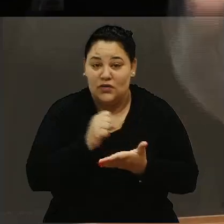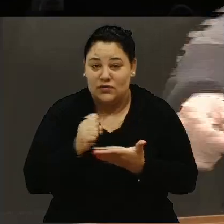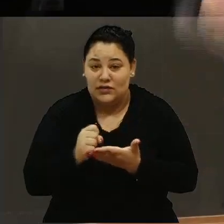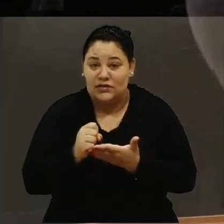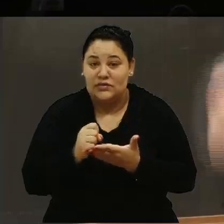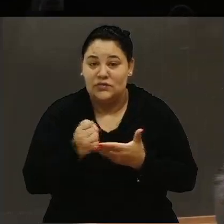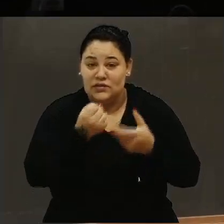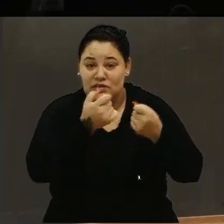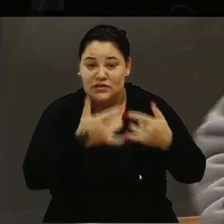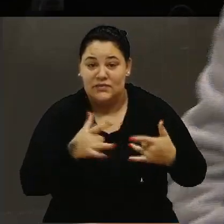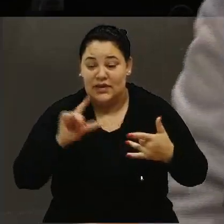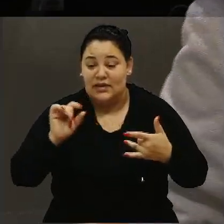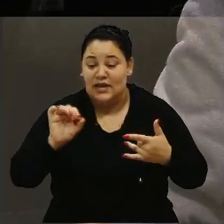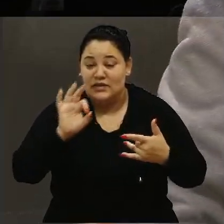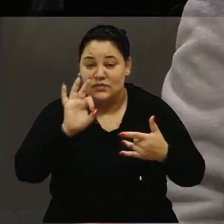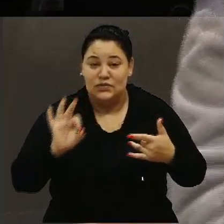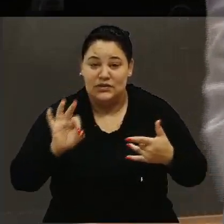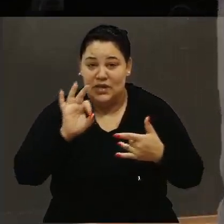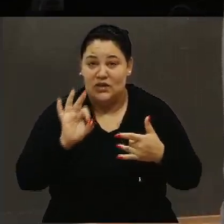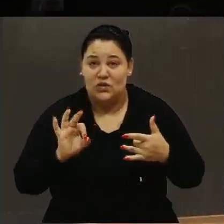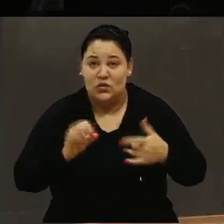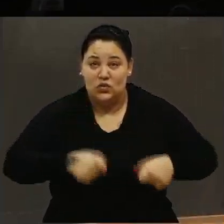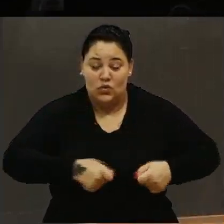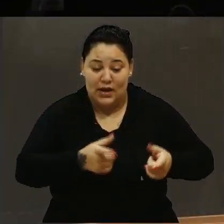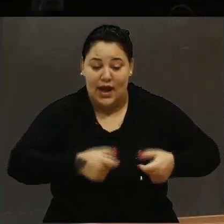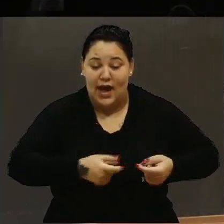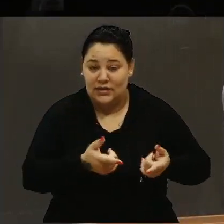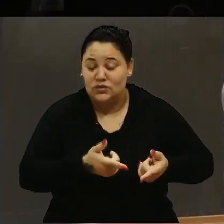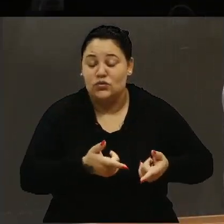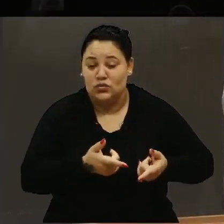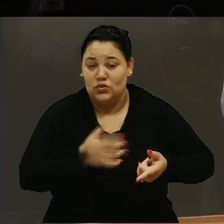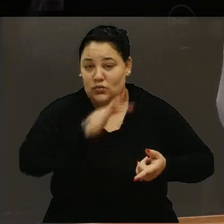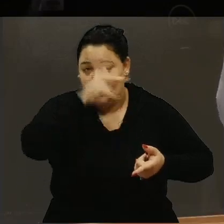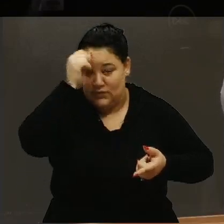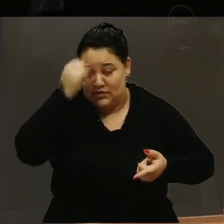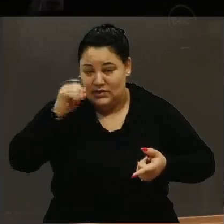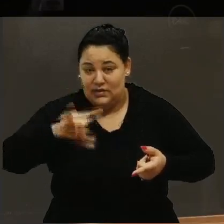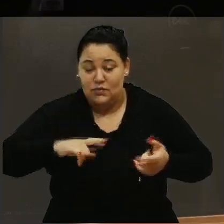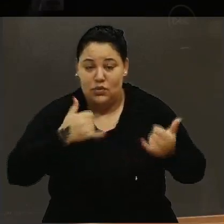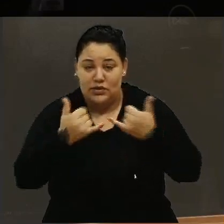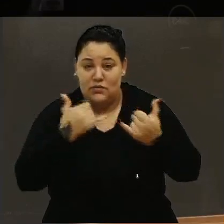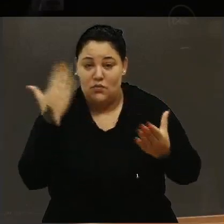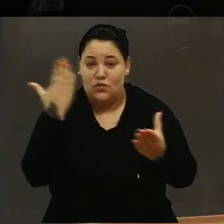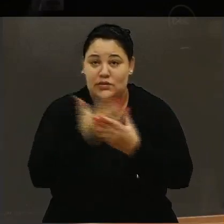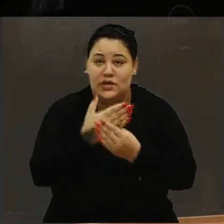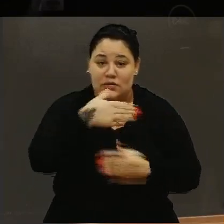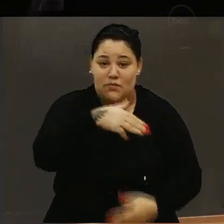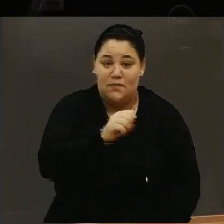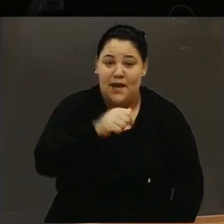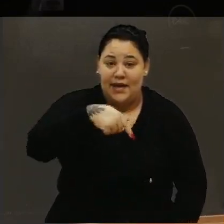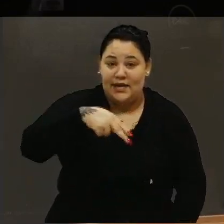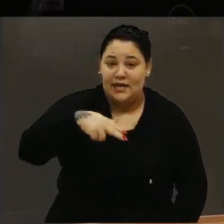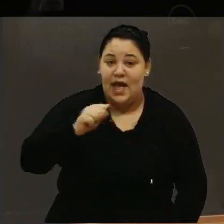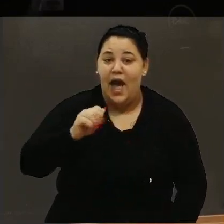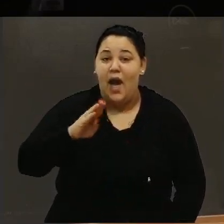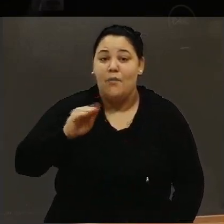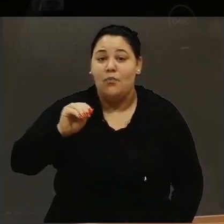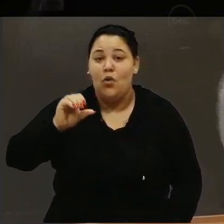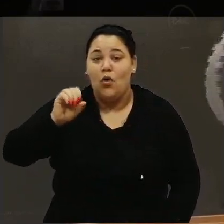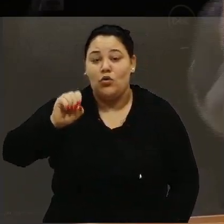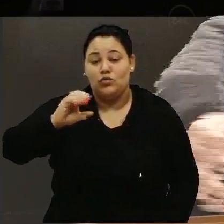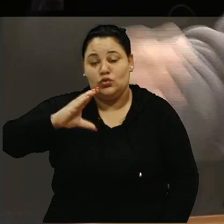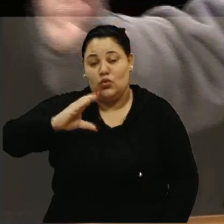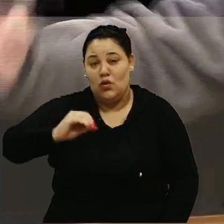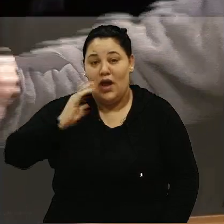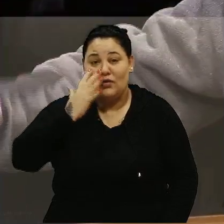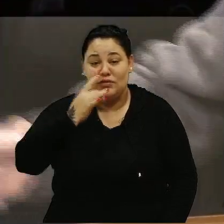imputa 10% do orçamento do município. Se o caso Manha Bosco tem... Que alegria vê-lo, vereador. Se o caso Manha Bosco